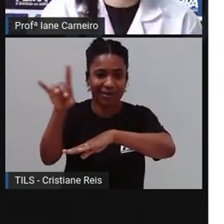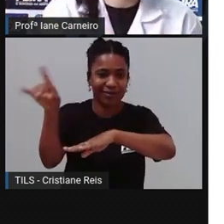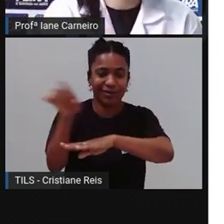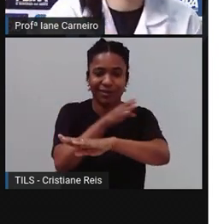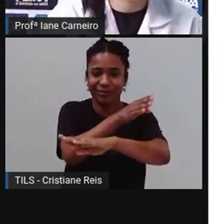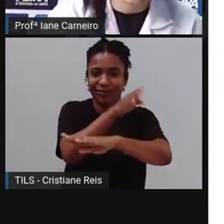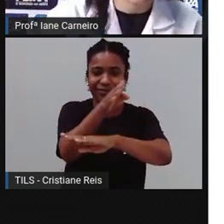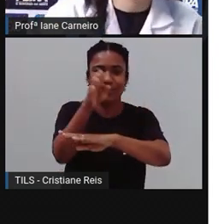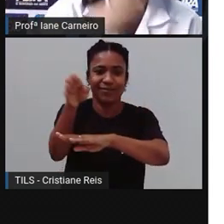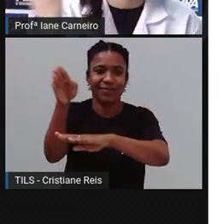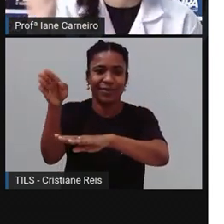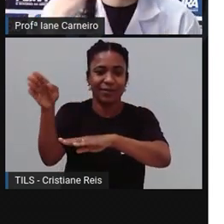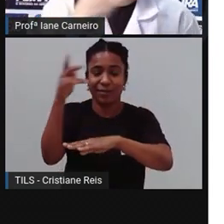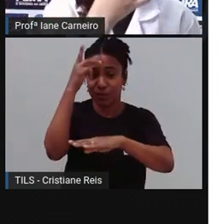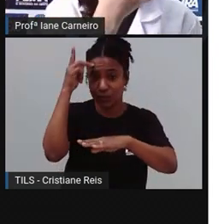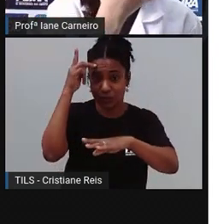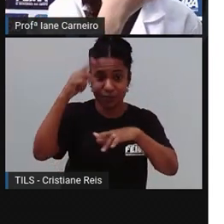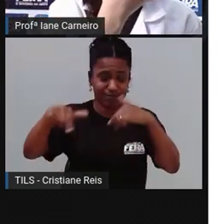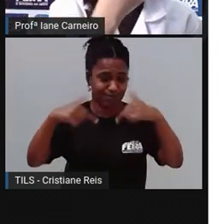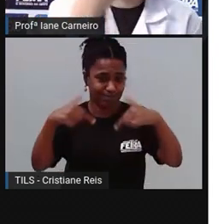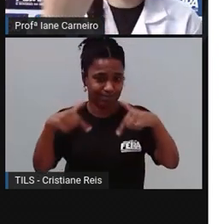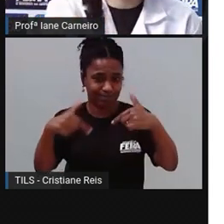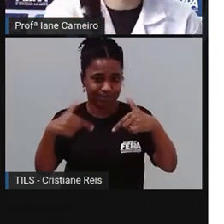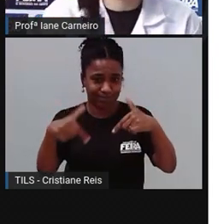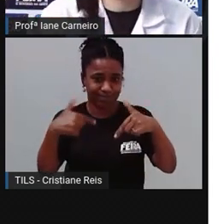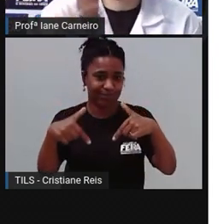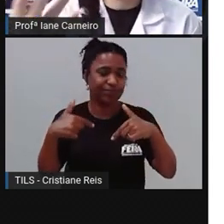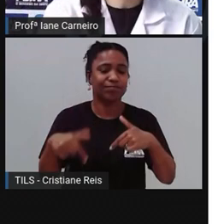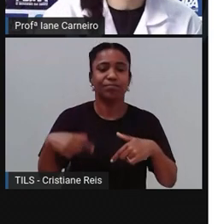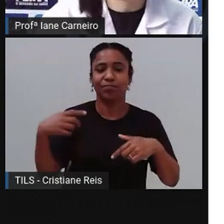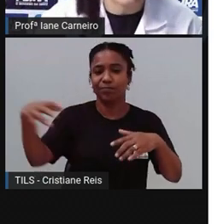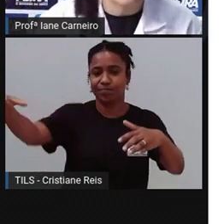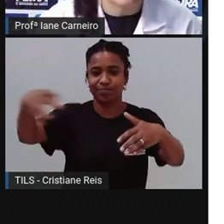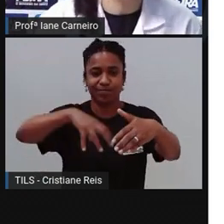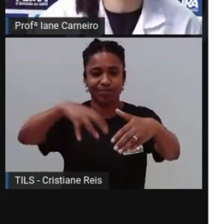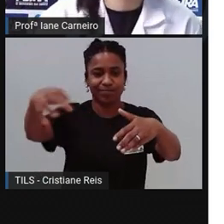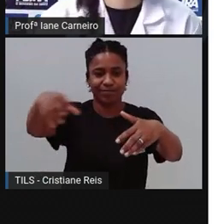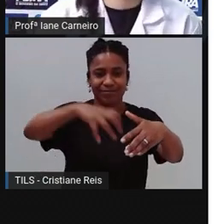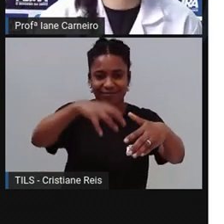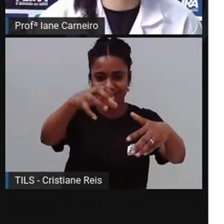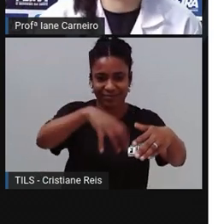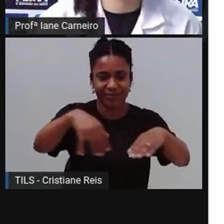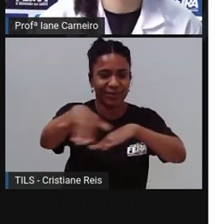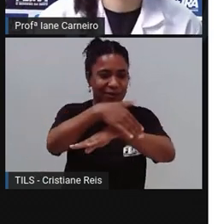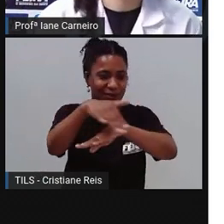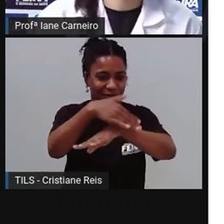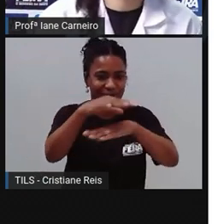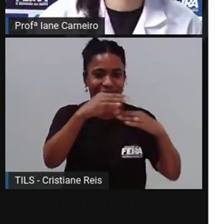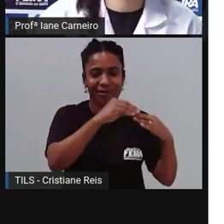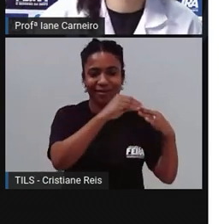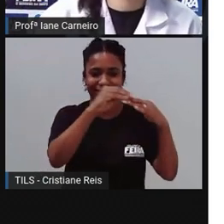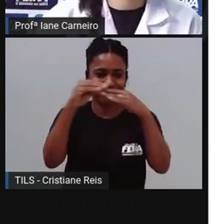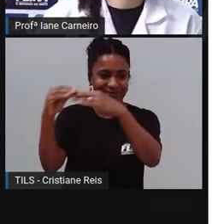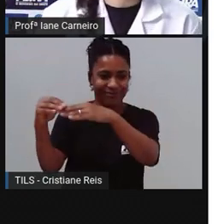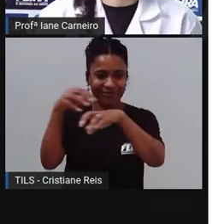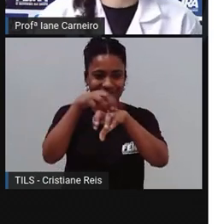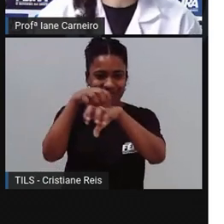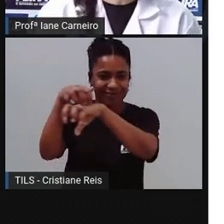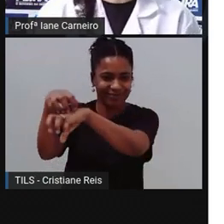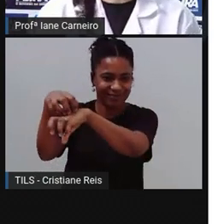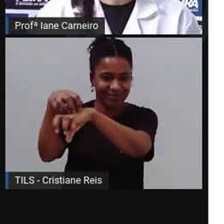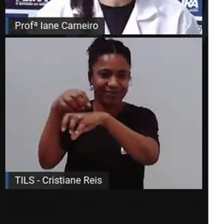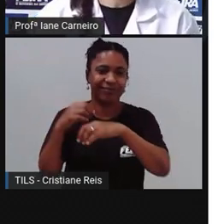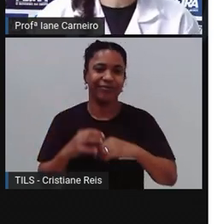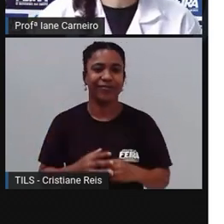das portas das casas, né? O lixo, né? O material que foi descartado, e eles colocam aqui dentro,